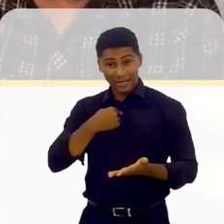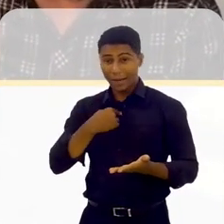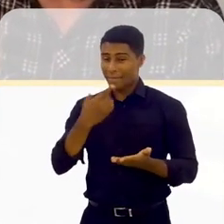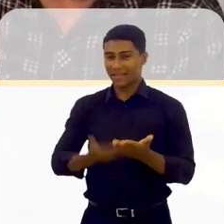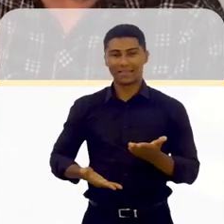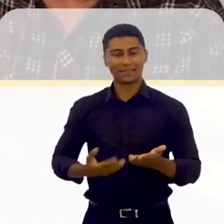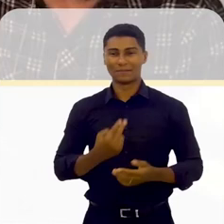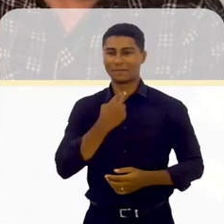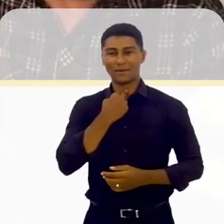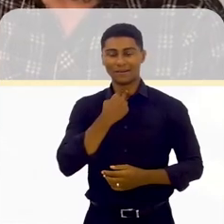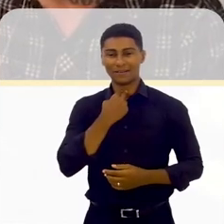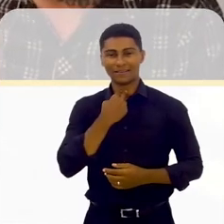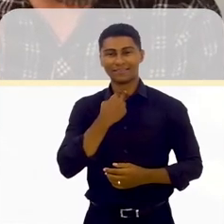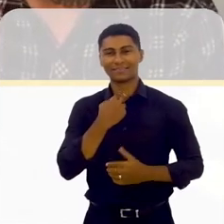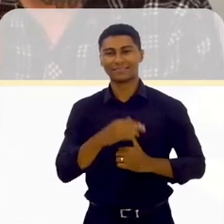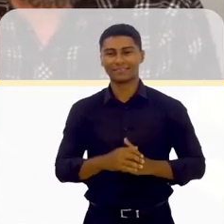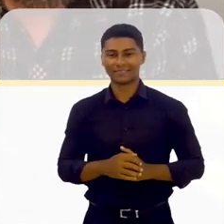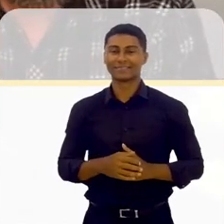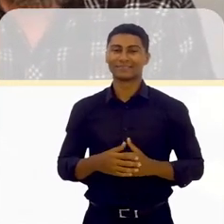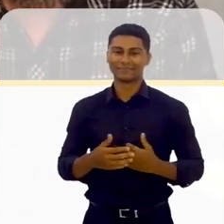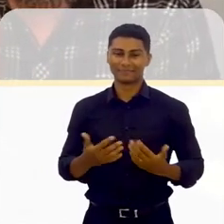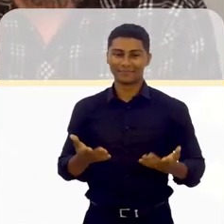te perder.